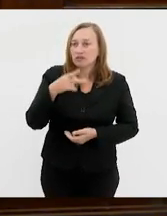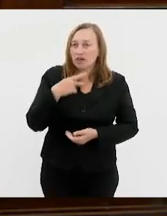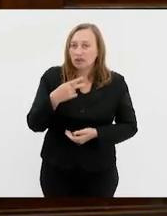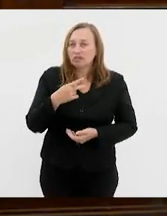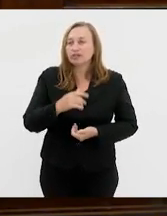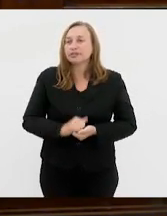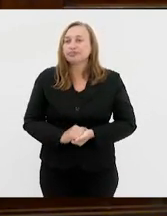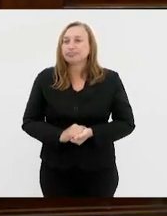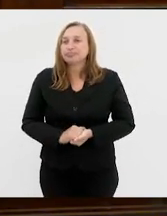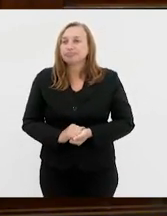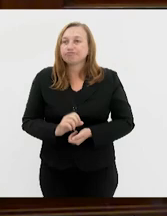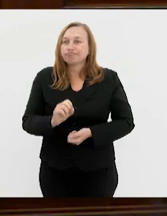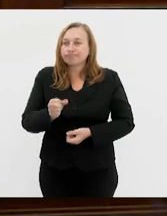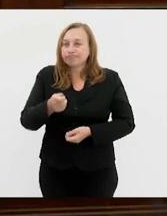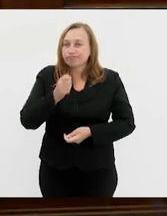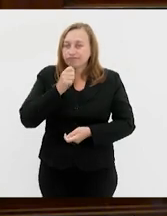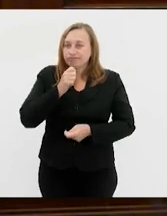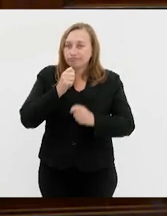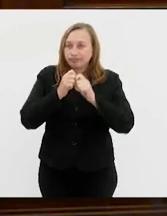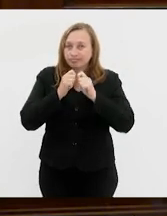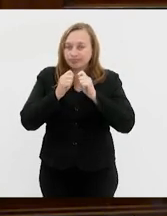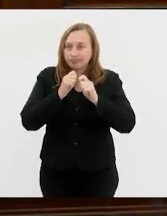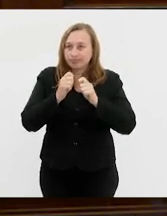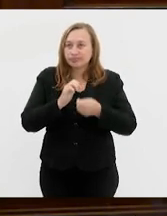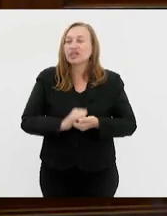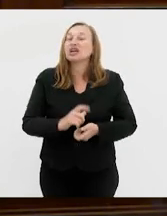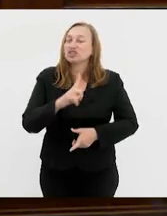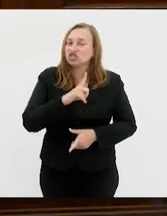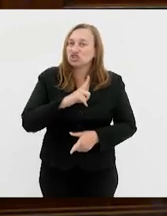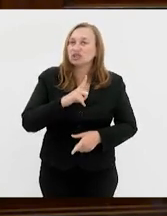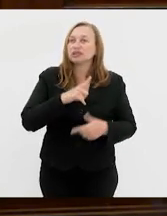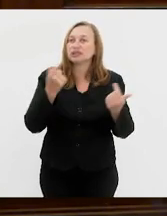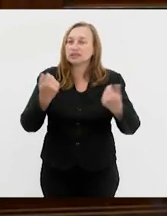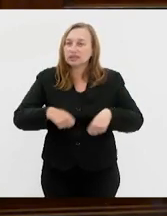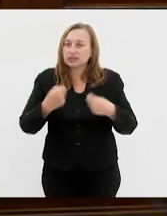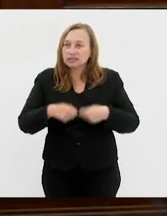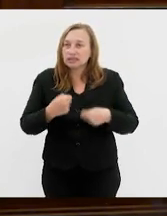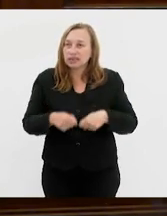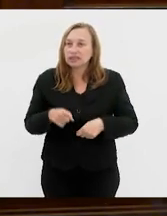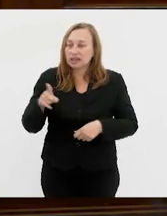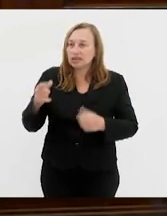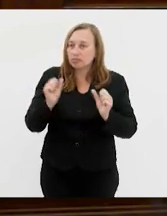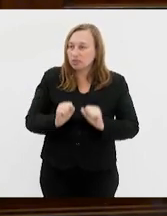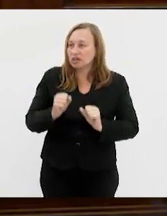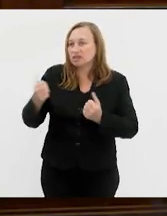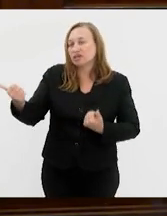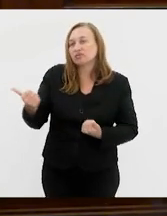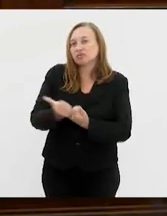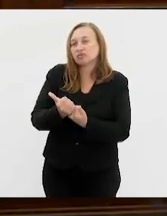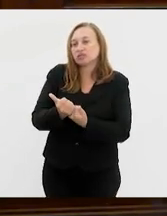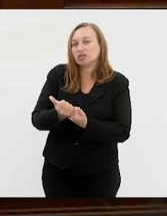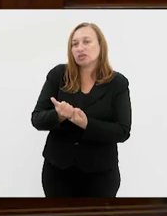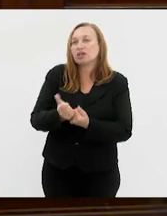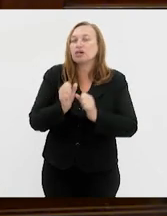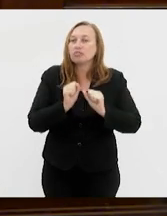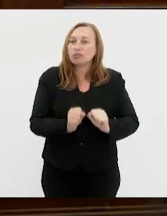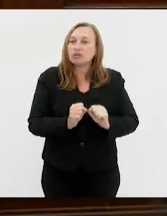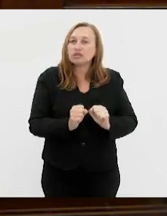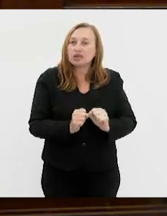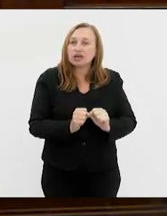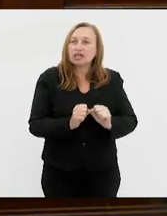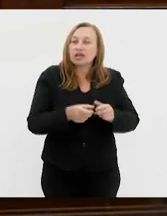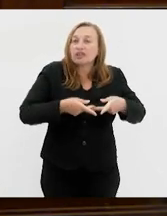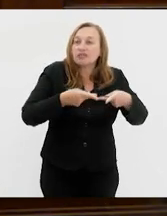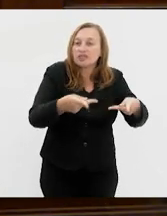com microfone e que a gente tinha necessidade que ele pudesse estar nos ajudando de poder, de casa em casa, em rua,